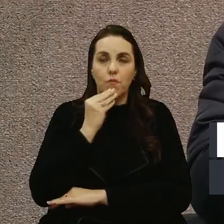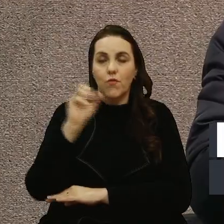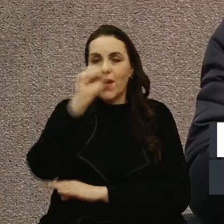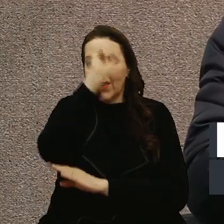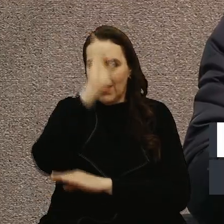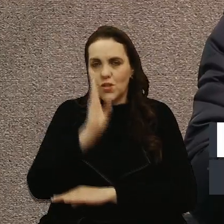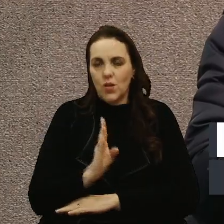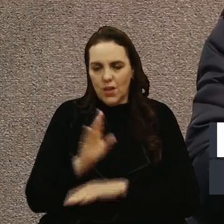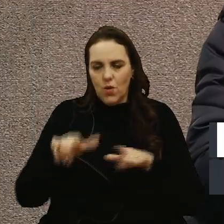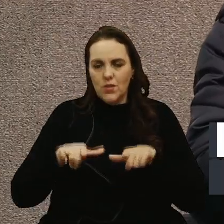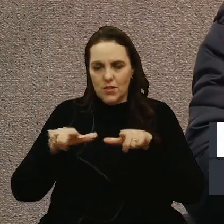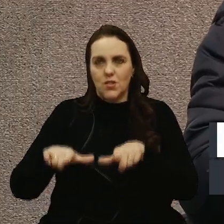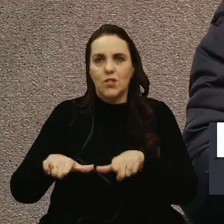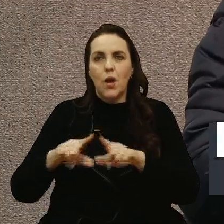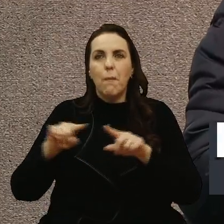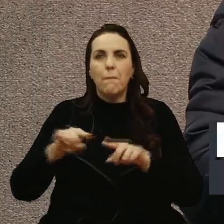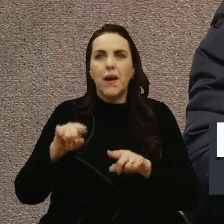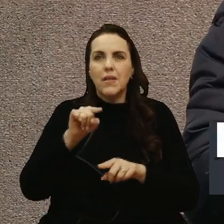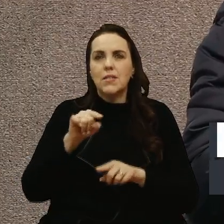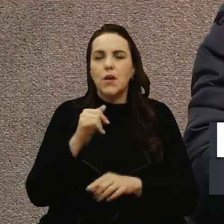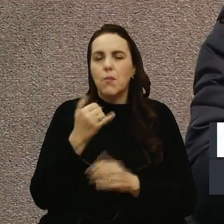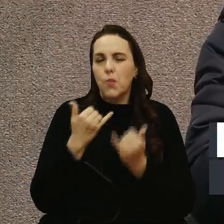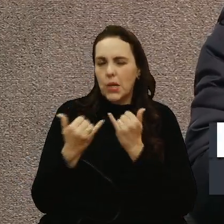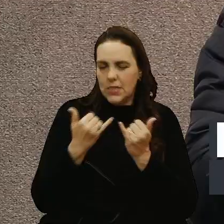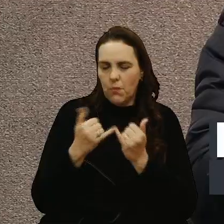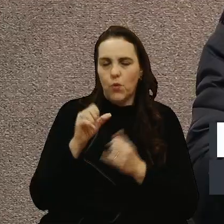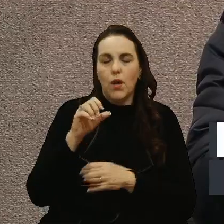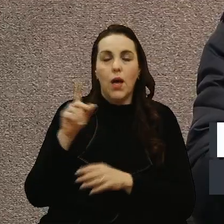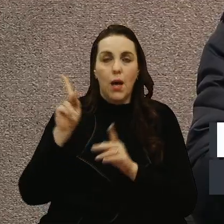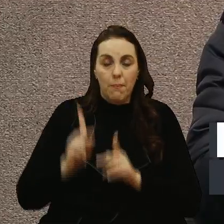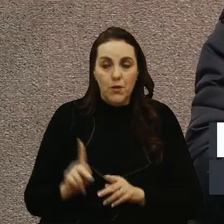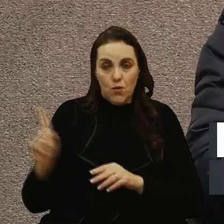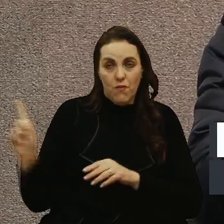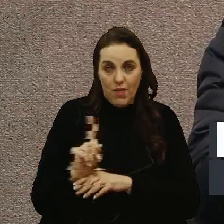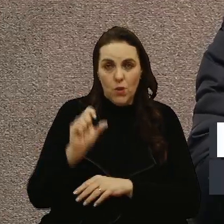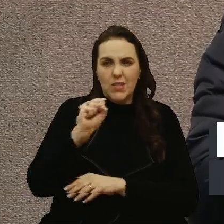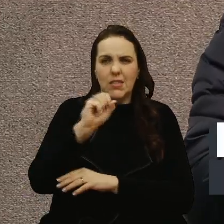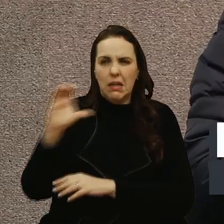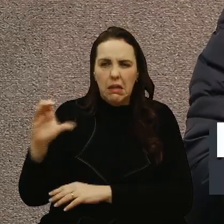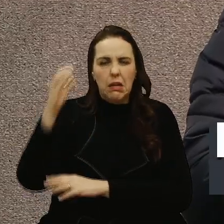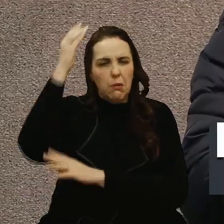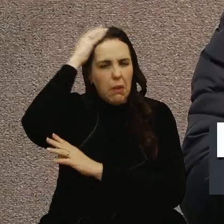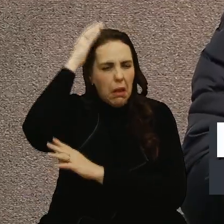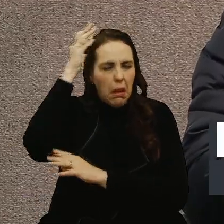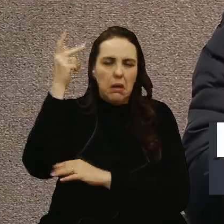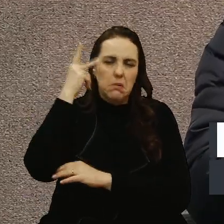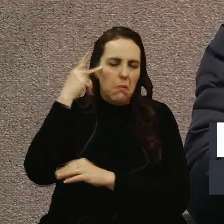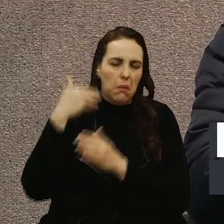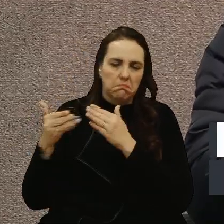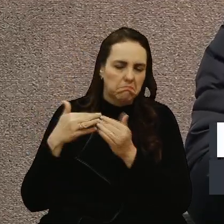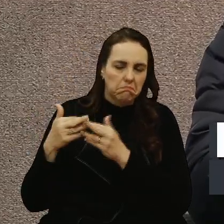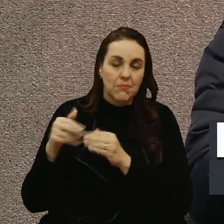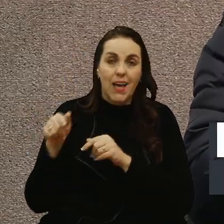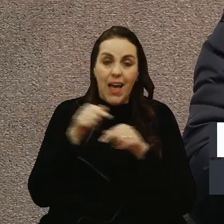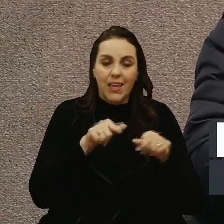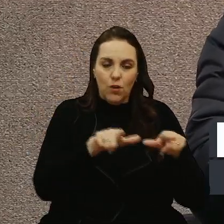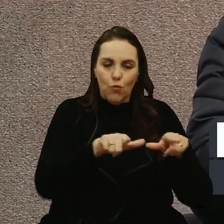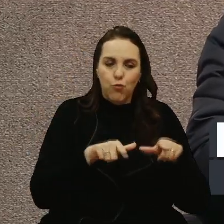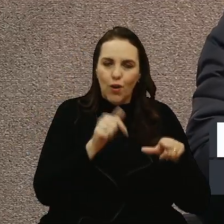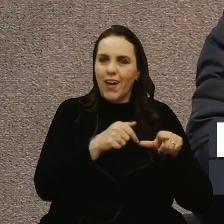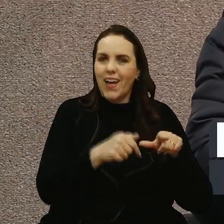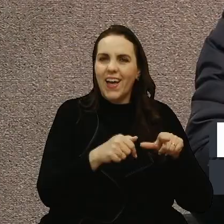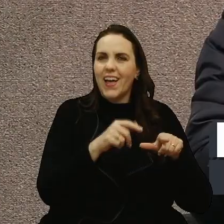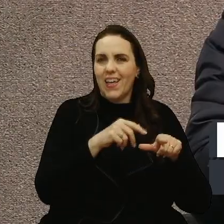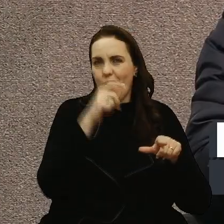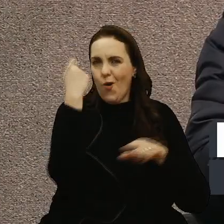Agora, na Justiça Estadual, se a pessoa vem, por exemplo, de Santa Catarina, Paraná, São Paulo, qualquer outro local, e tirou uma certidão aqui do Rio Grande do Sul, aqui aparece negativada, mas tem um